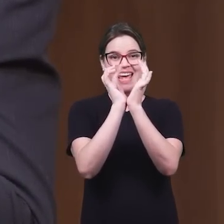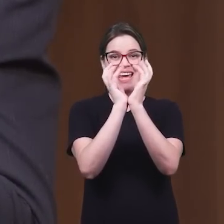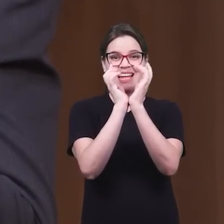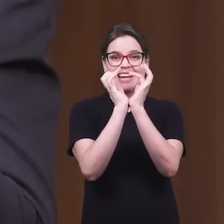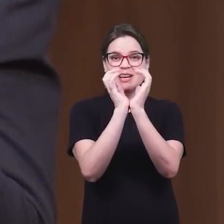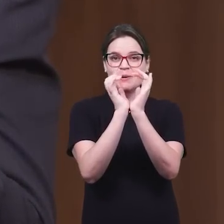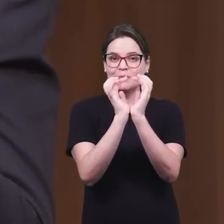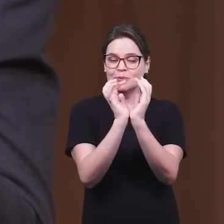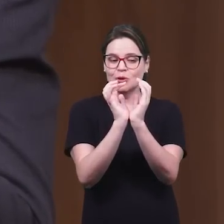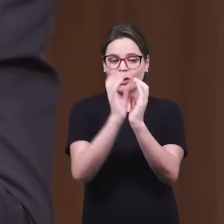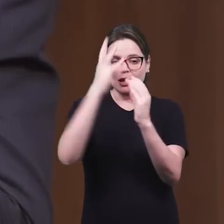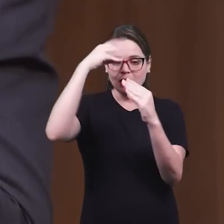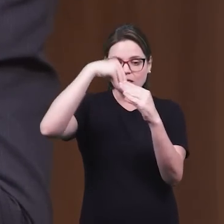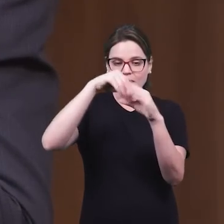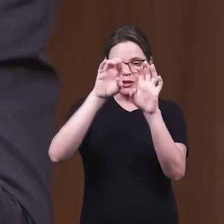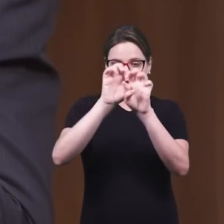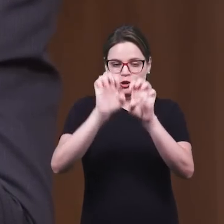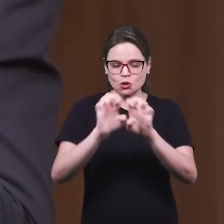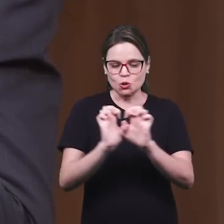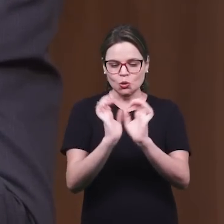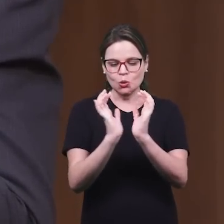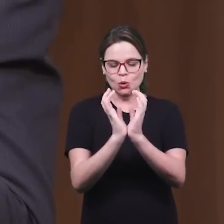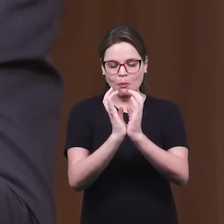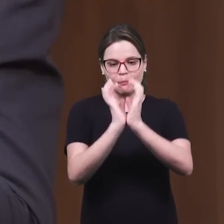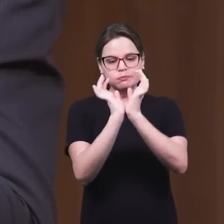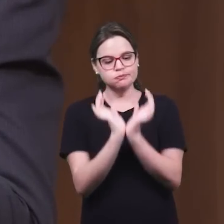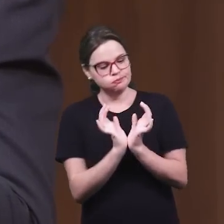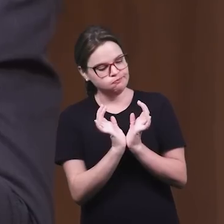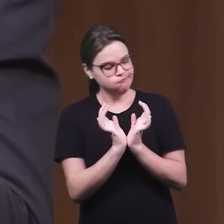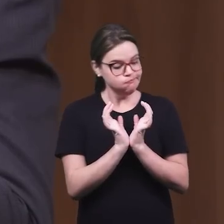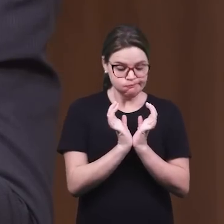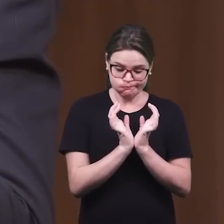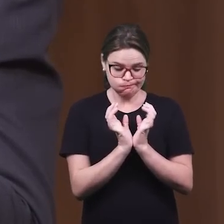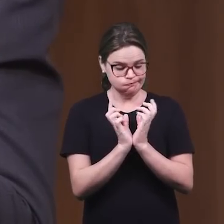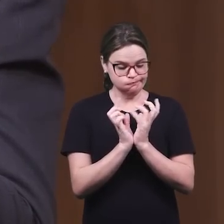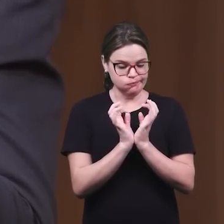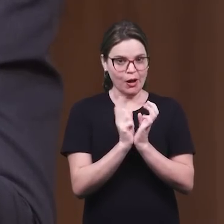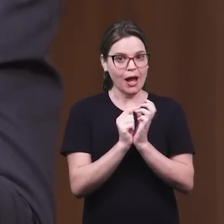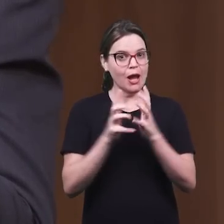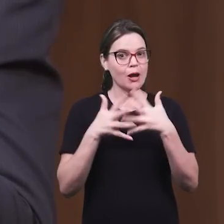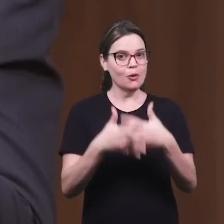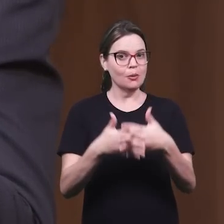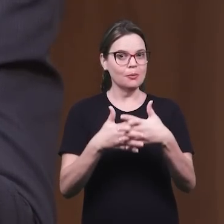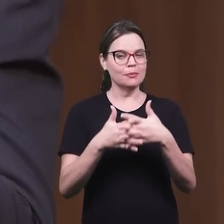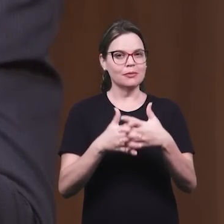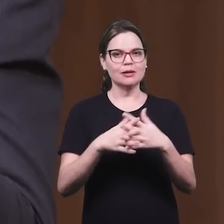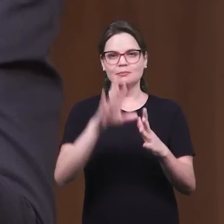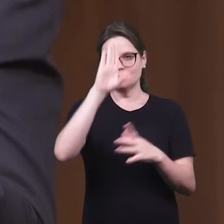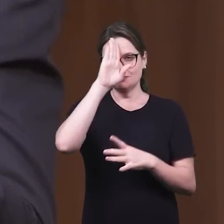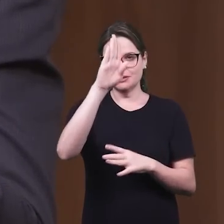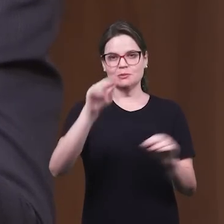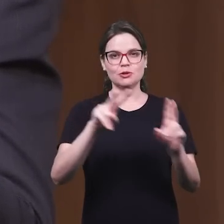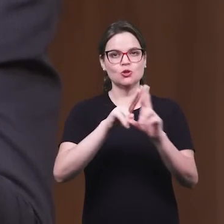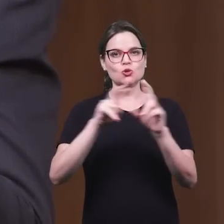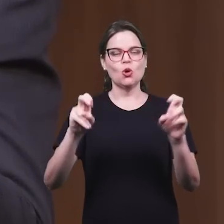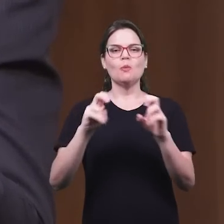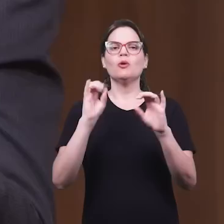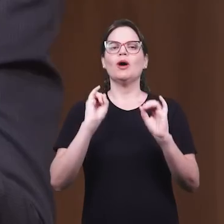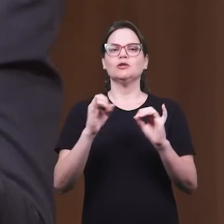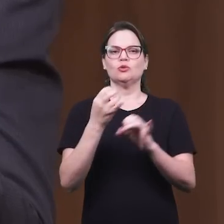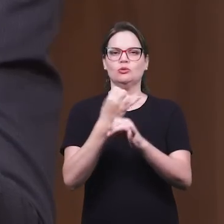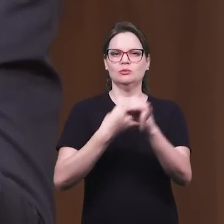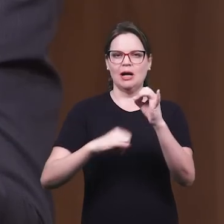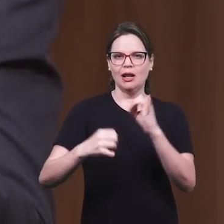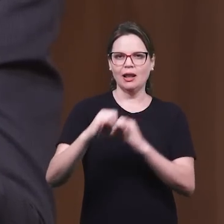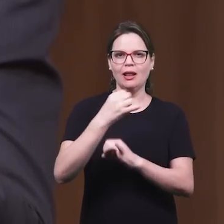as estruturas todas que ele apresenta, inclusive nessa parte molecular, né? Que vai dizer muito